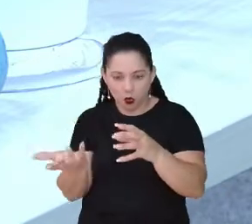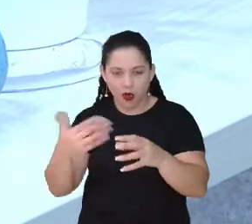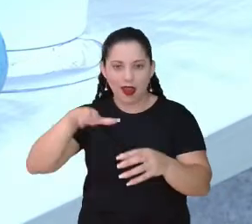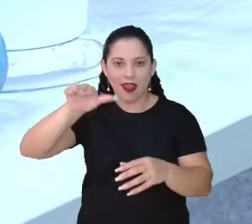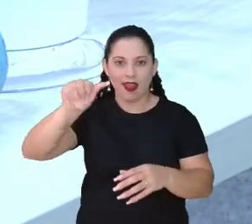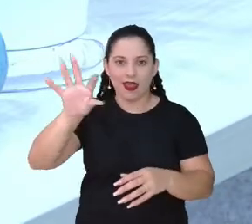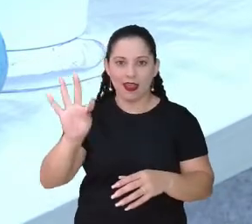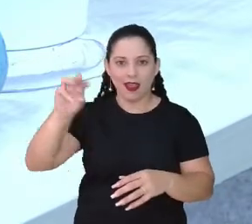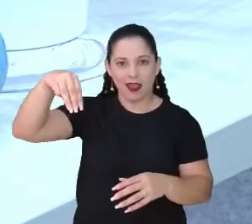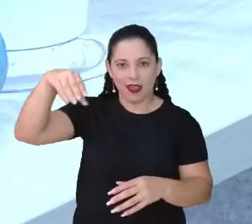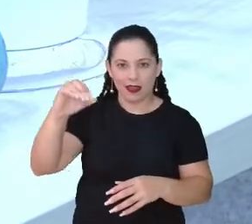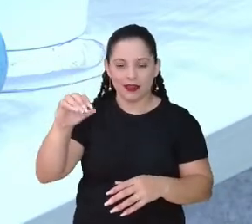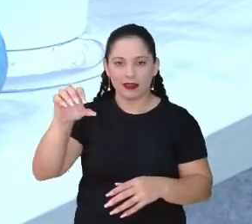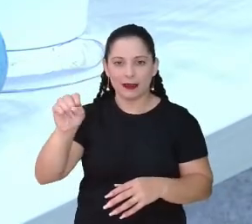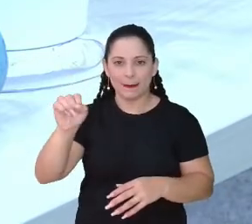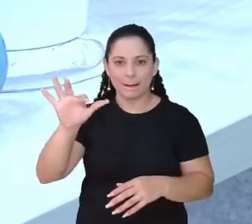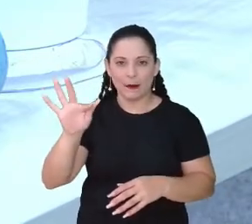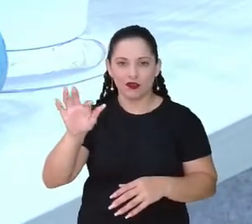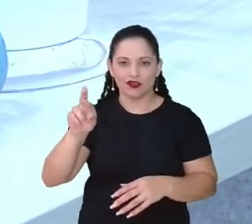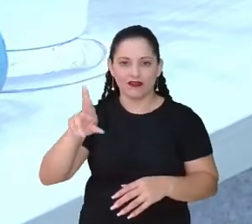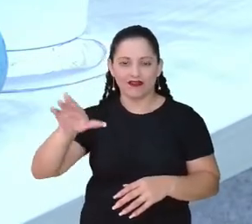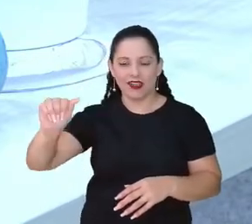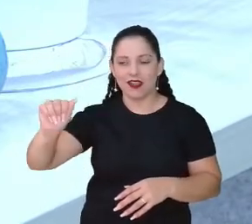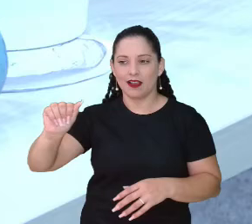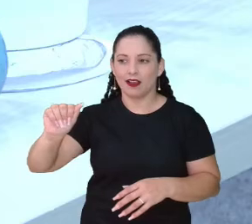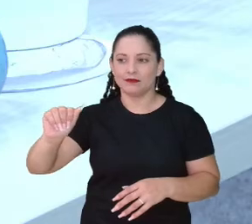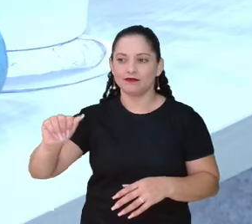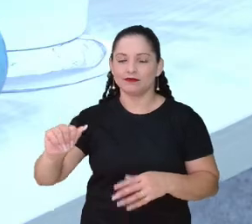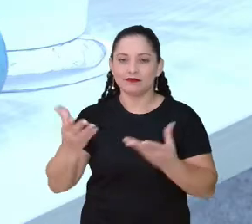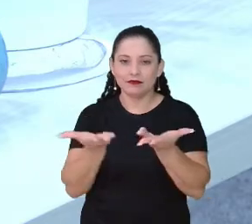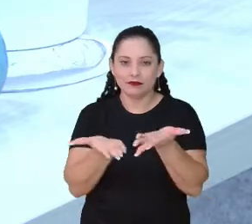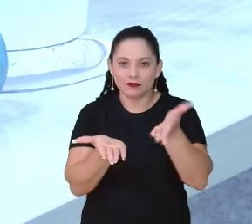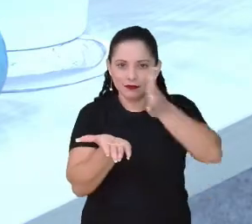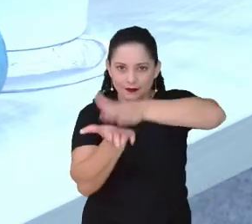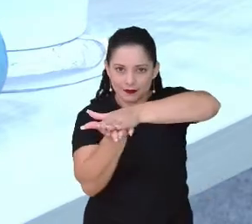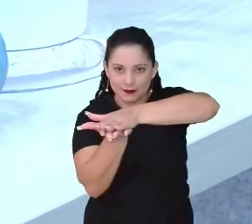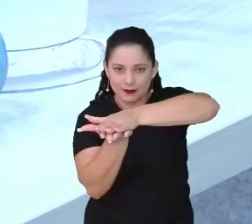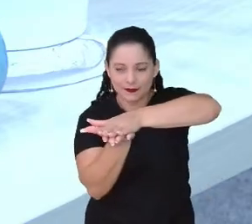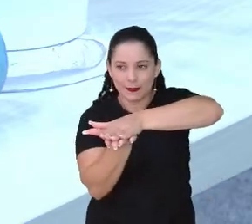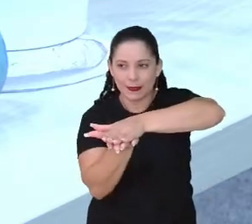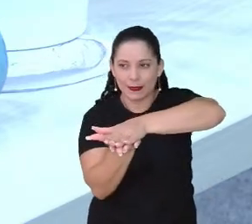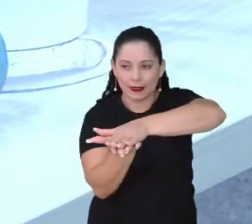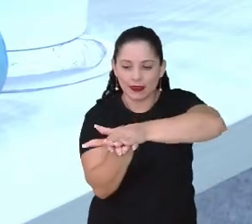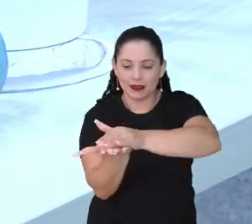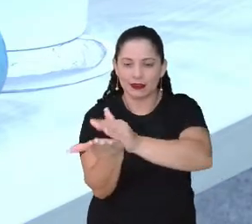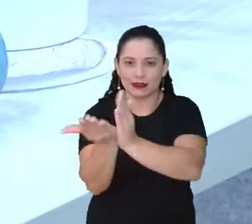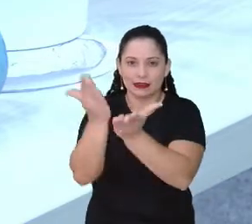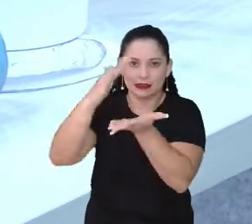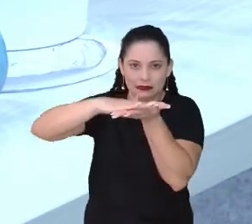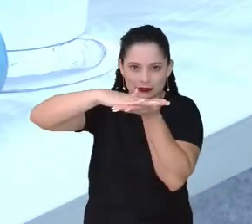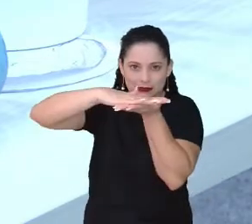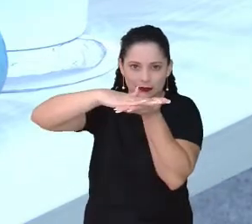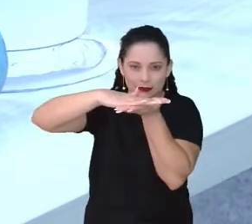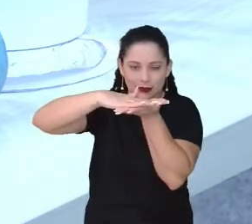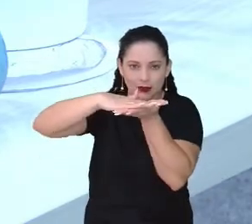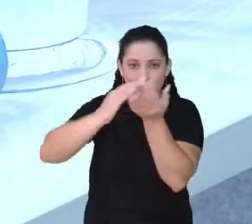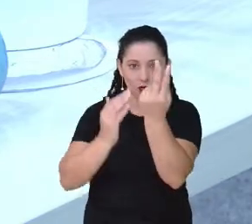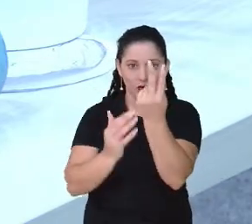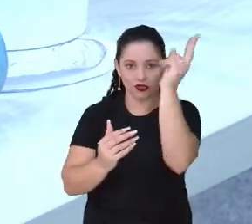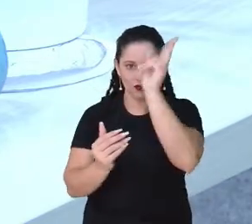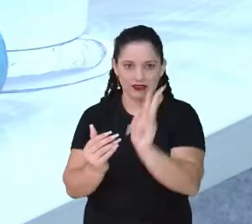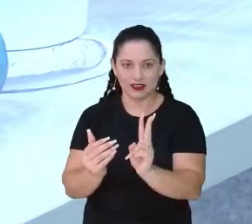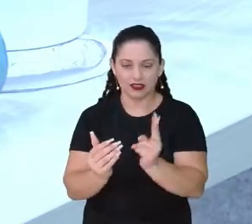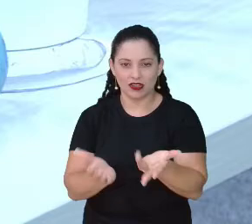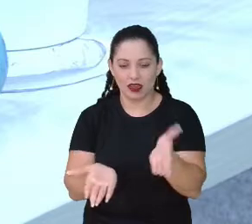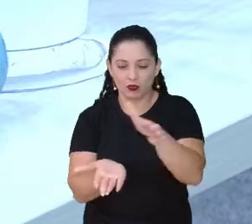pintei aqui com lápis de cera e dobrei no meio e mais uma vez. Veja que eu dobrei 2